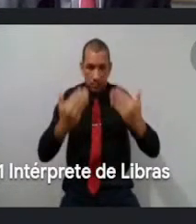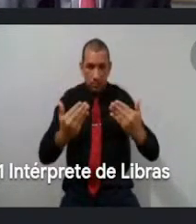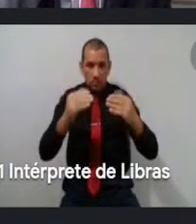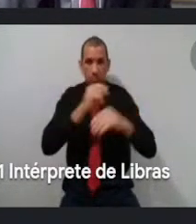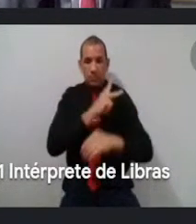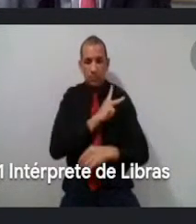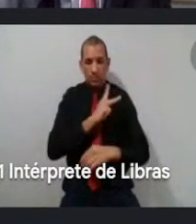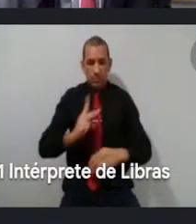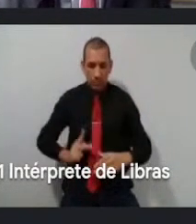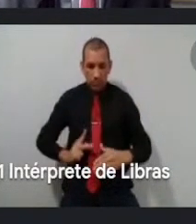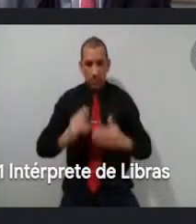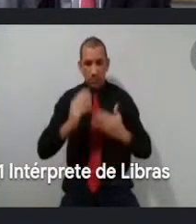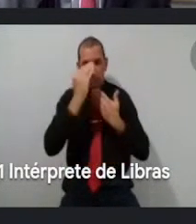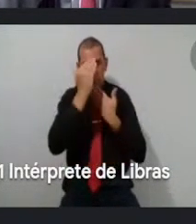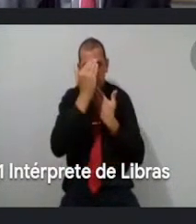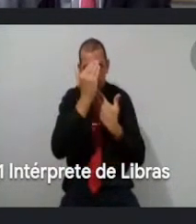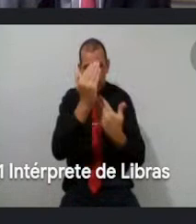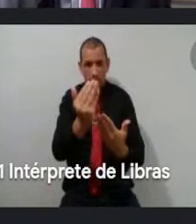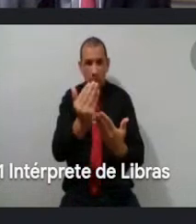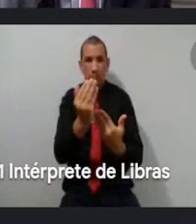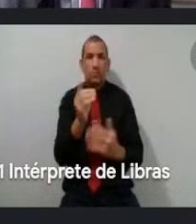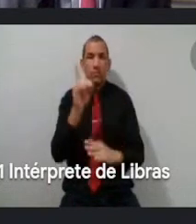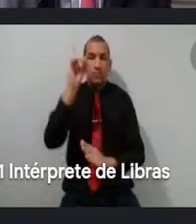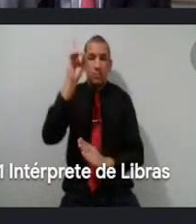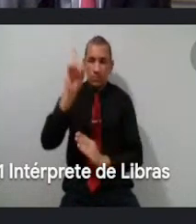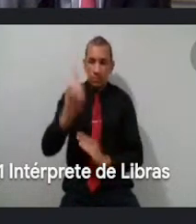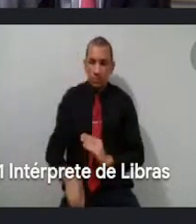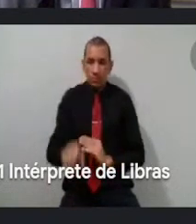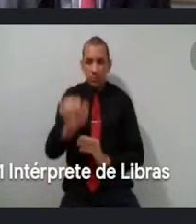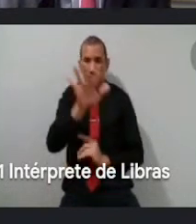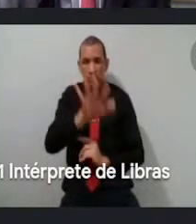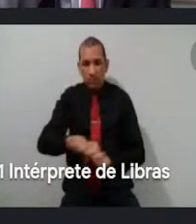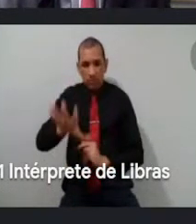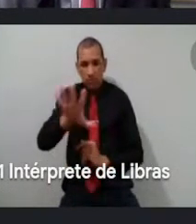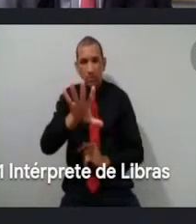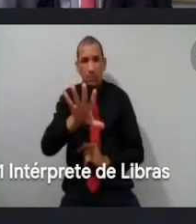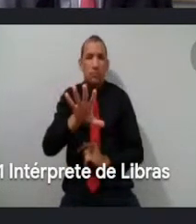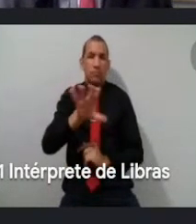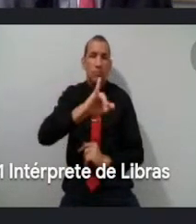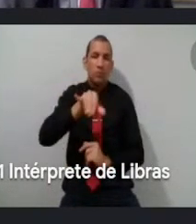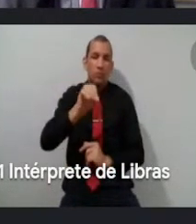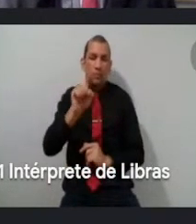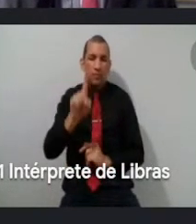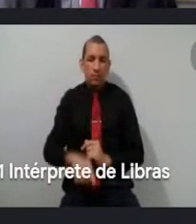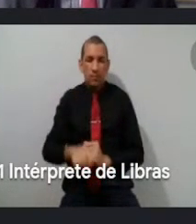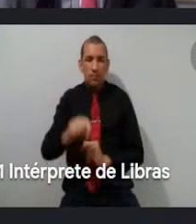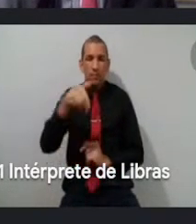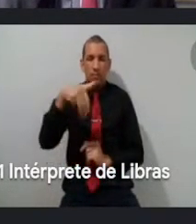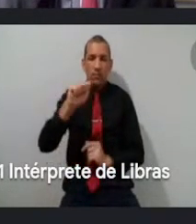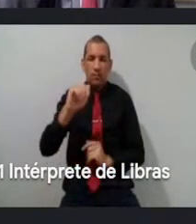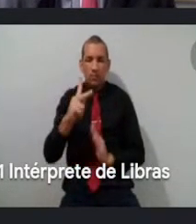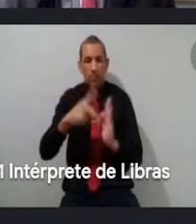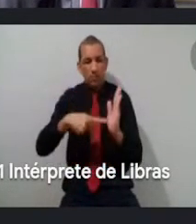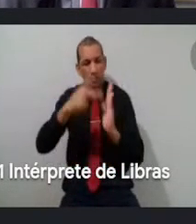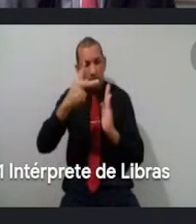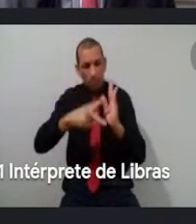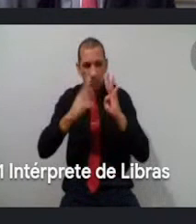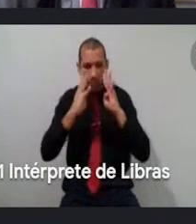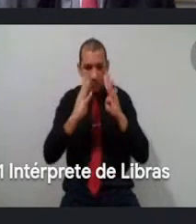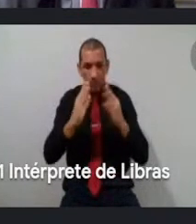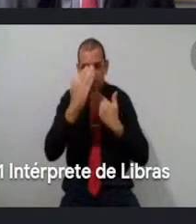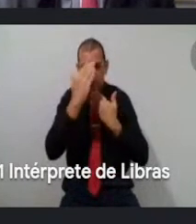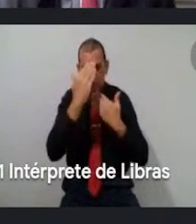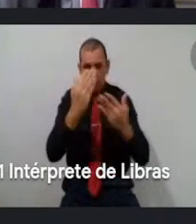presidente agradeço a vossa excelência é o diretor-geral Doutor José Machado Santos pelo apoio dispensado a esse projeto é e